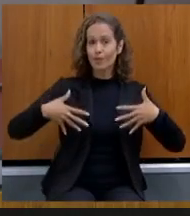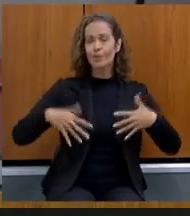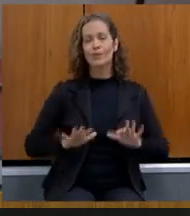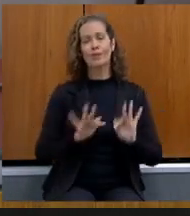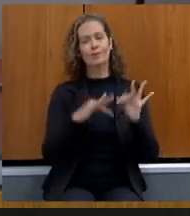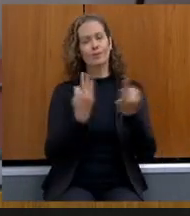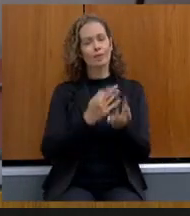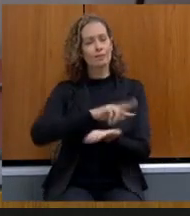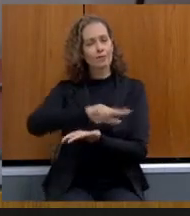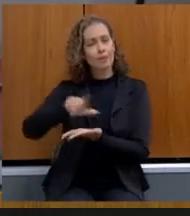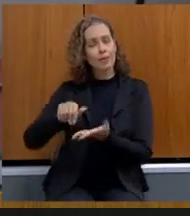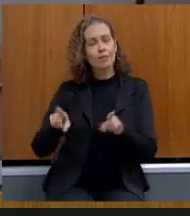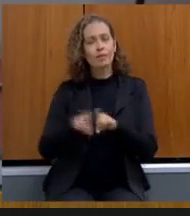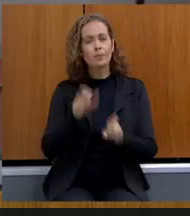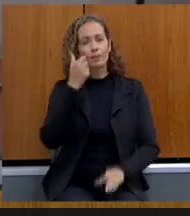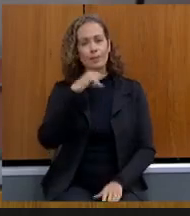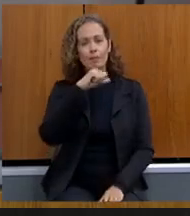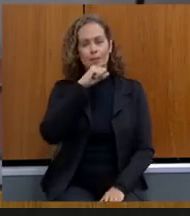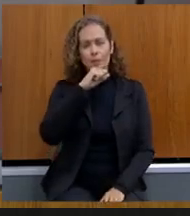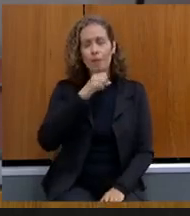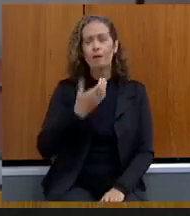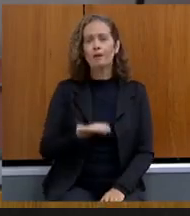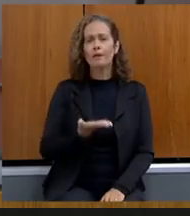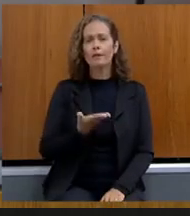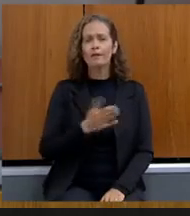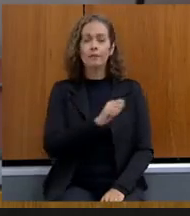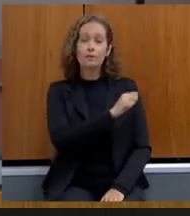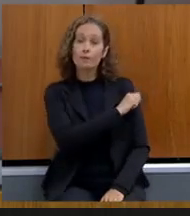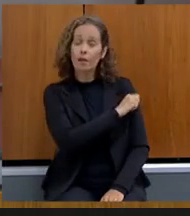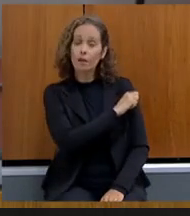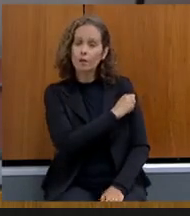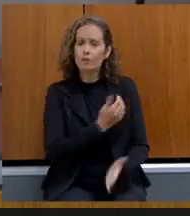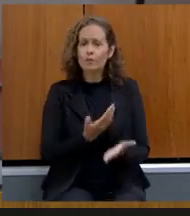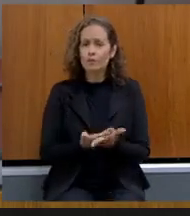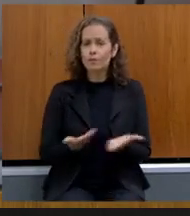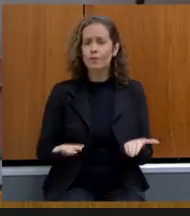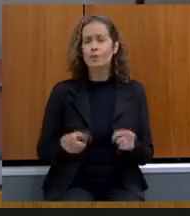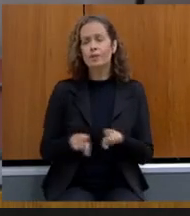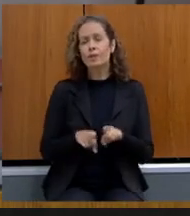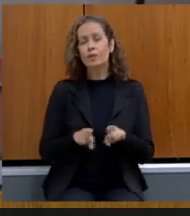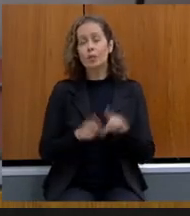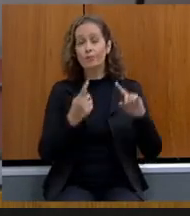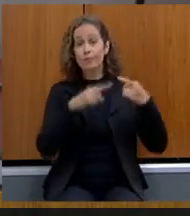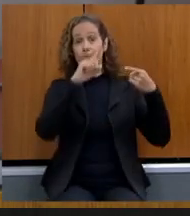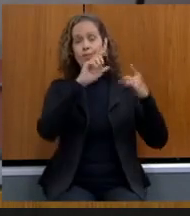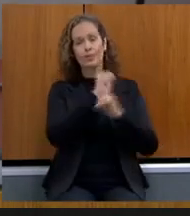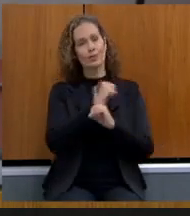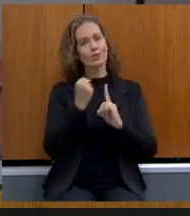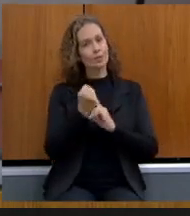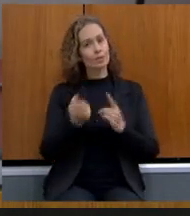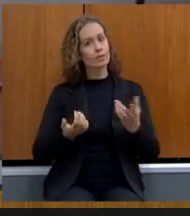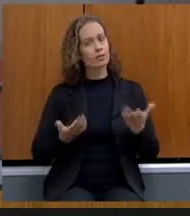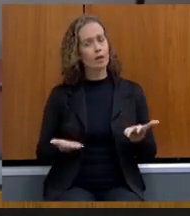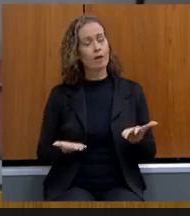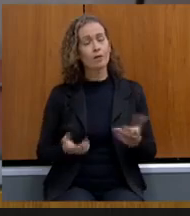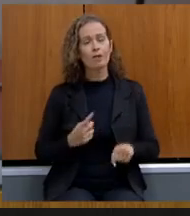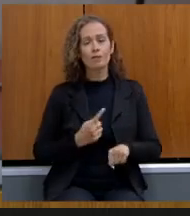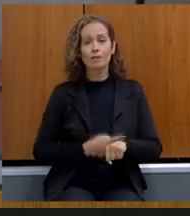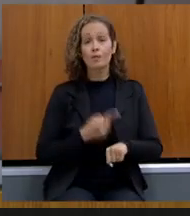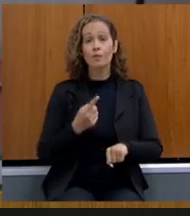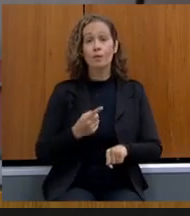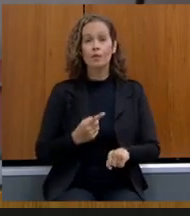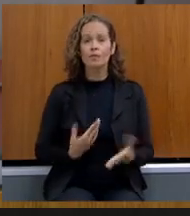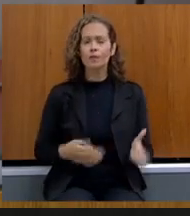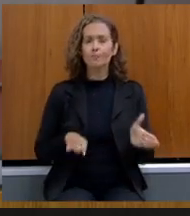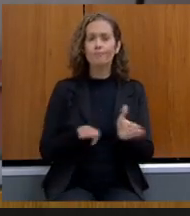famílias das Mães dos Estudantes é essa reconstrução social no momento em que chegam na escola